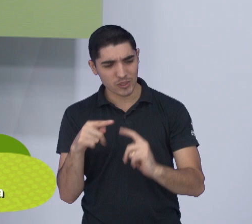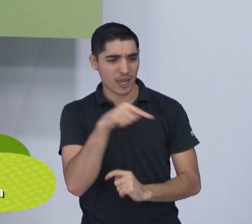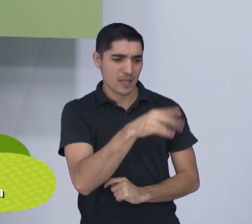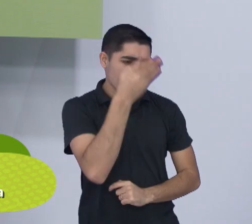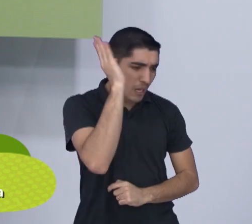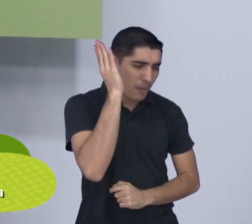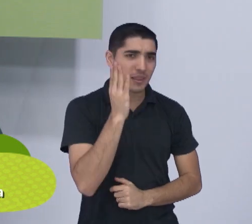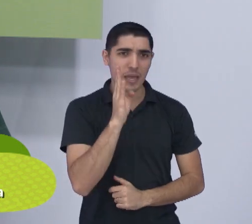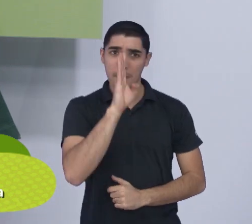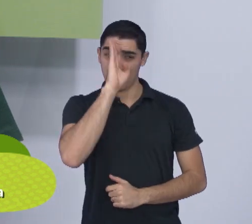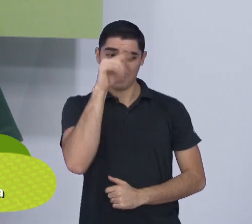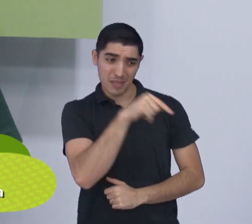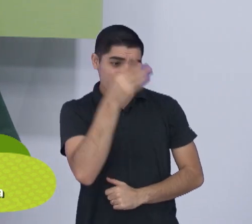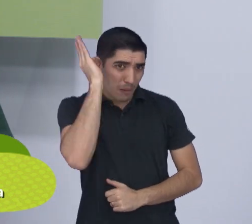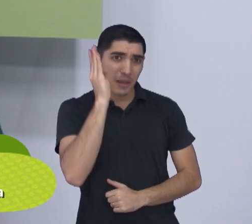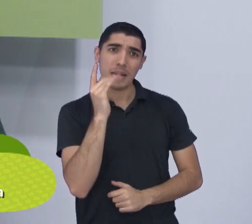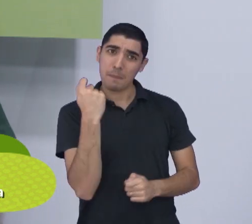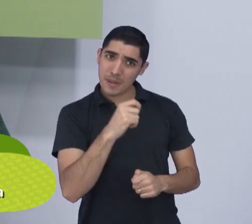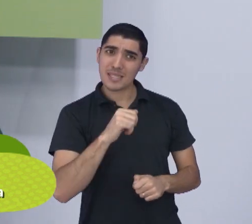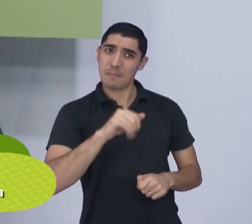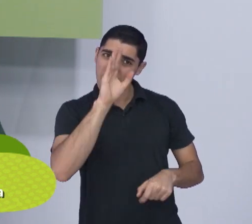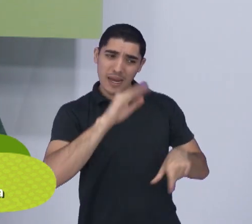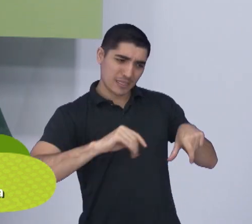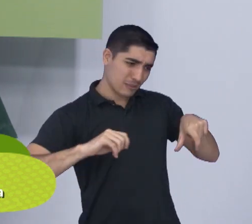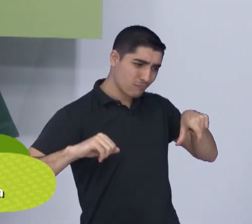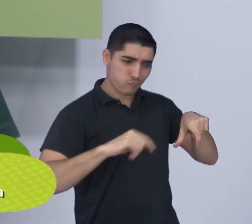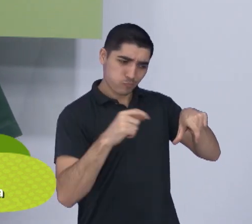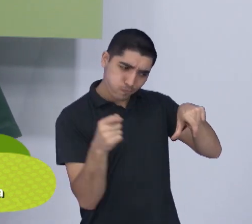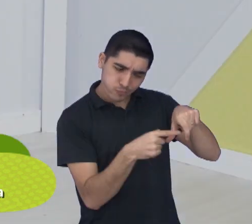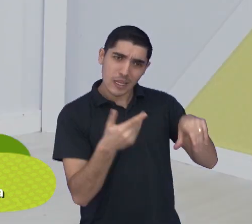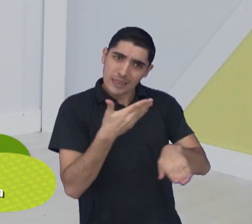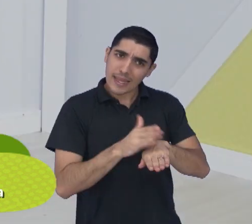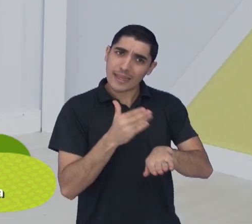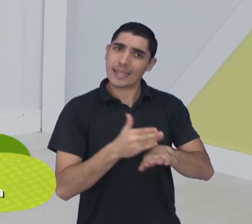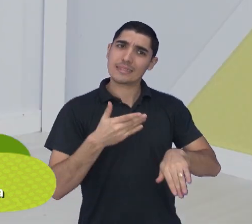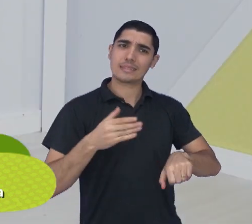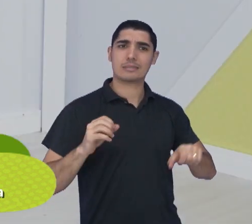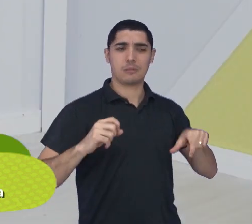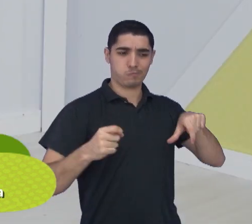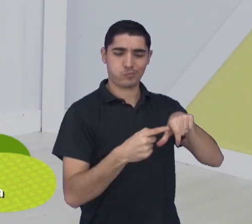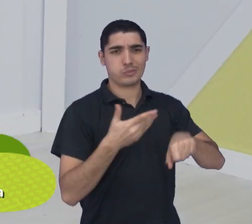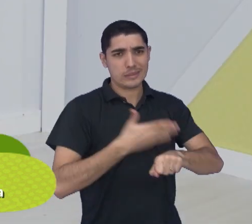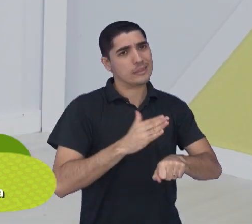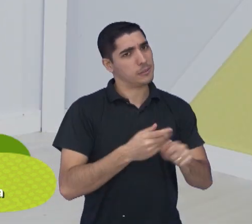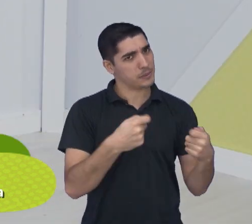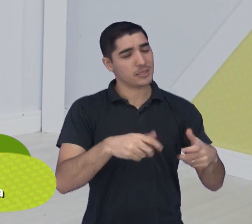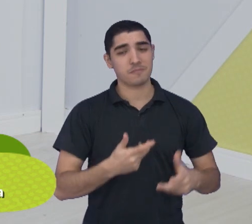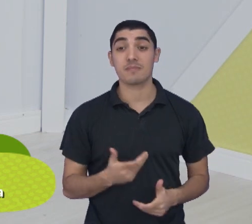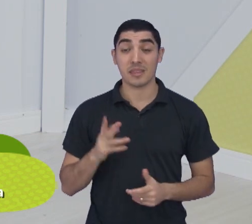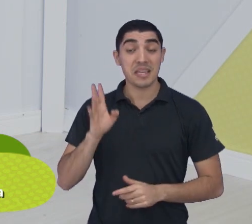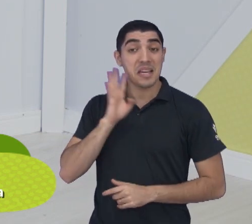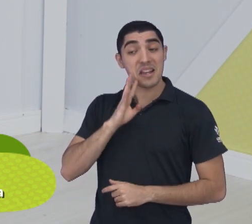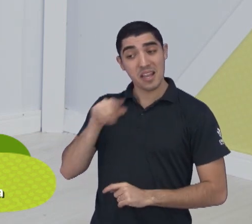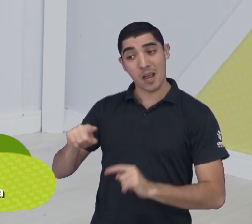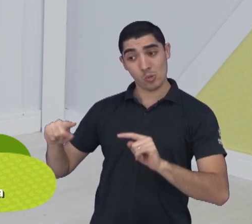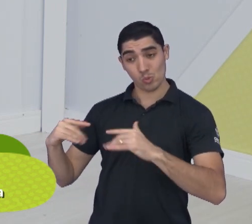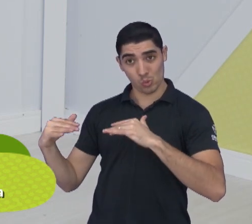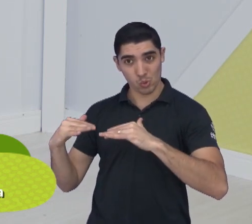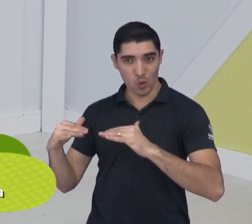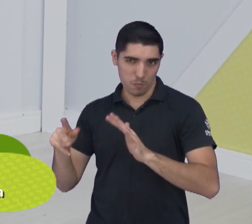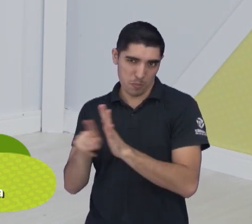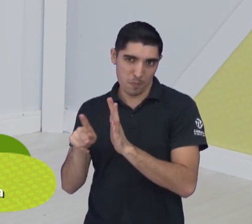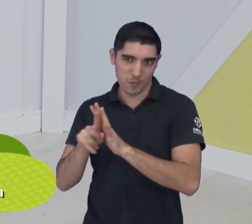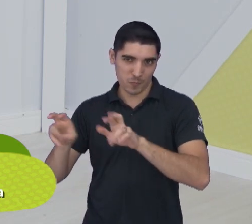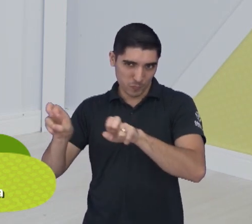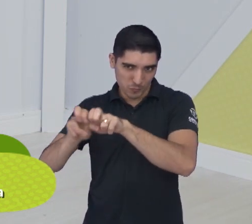principalmente o pessoal do Taubaté, que perdeu o gol cara a cara com o goleiro praticamente. Pois é, e é legal ver um jogo de futsal. O jogo de futsal geralmente é movimentado por conta